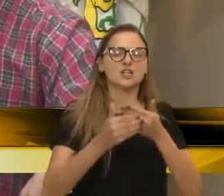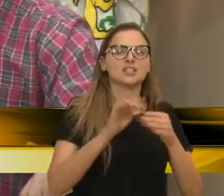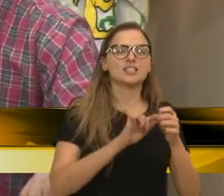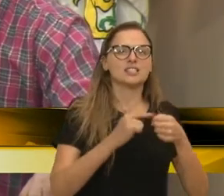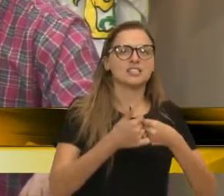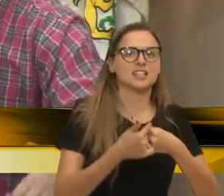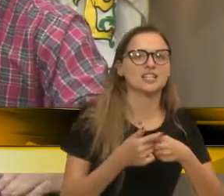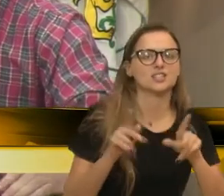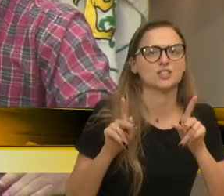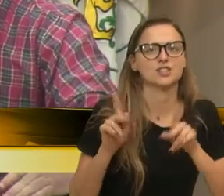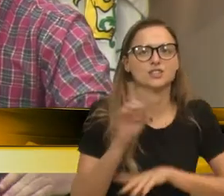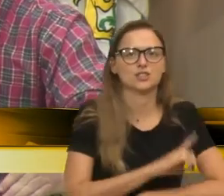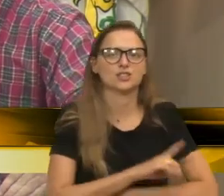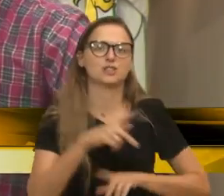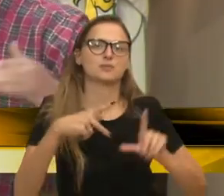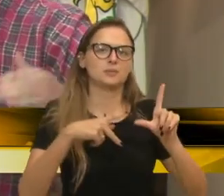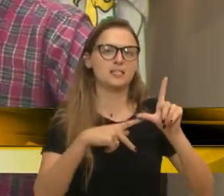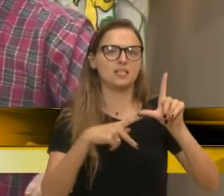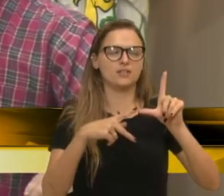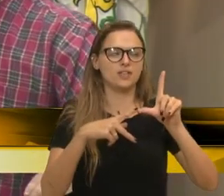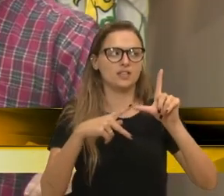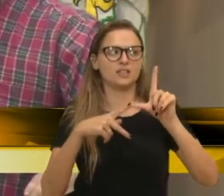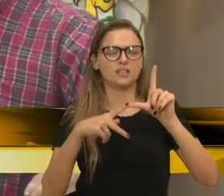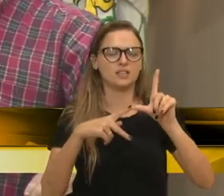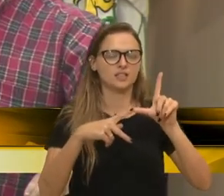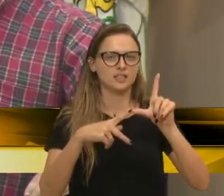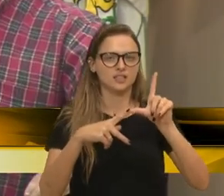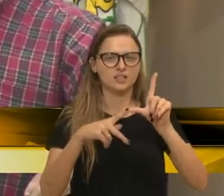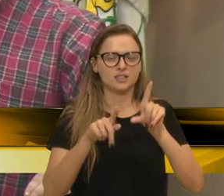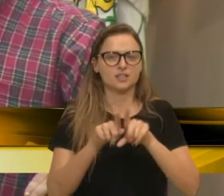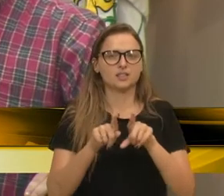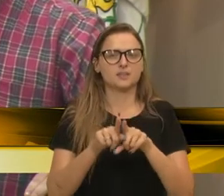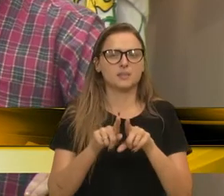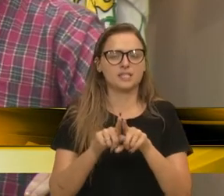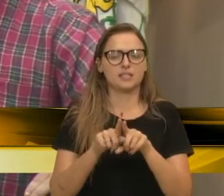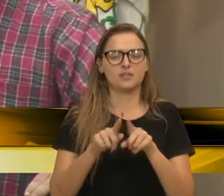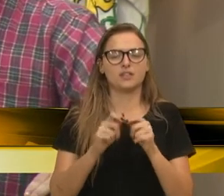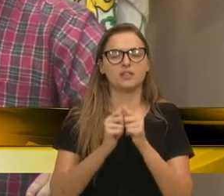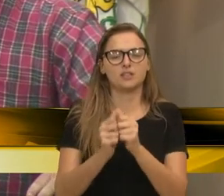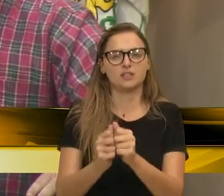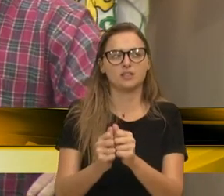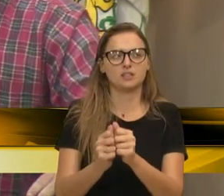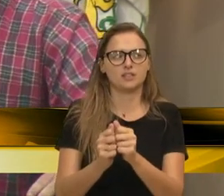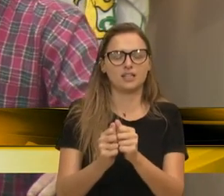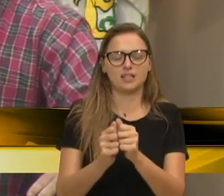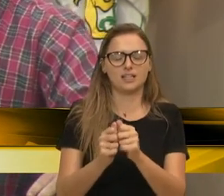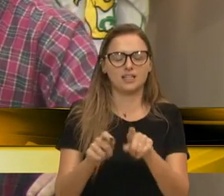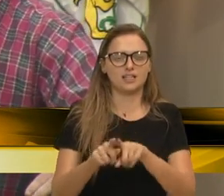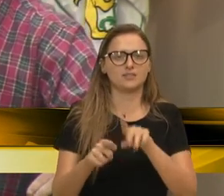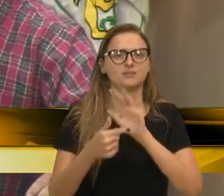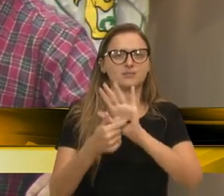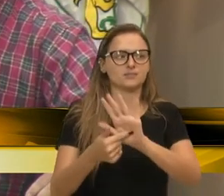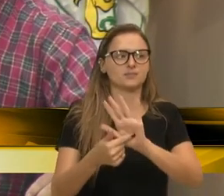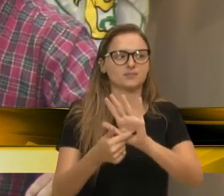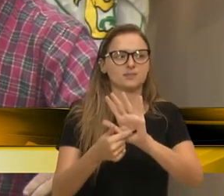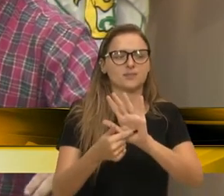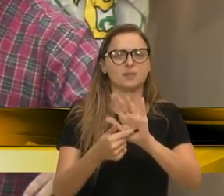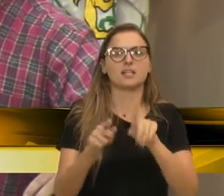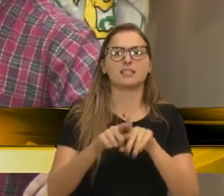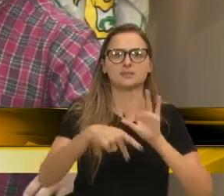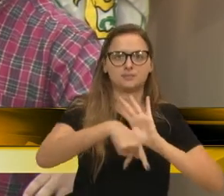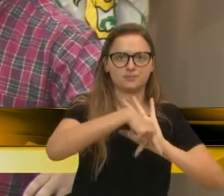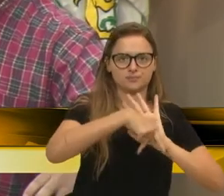dias de passe livre, que aumenta muito o número de ocorrências nesse sentido. Questão de vandalismo em